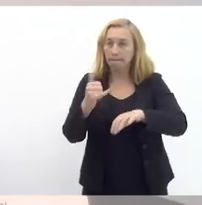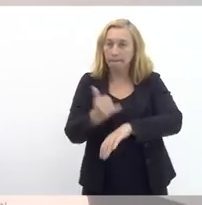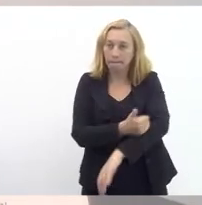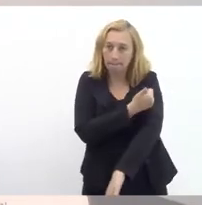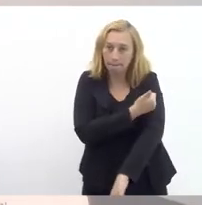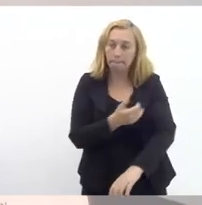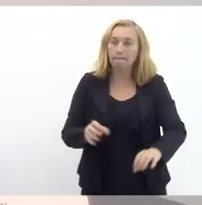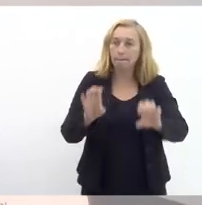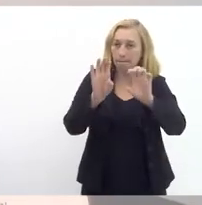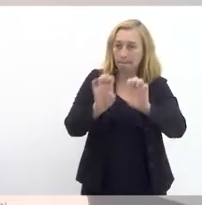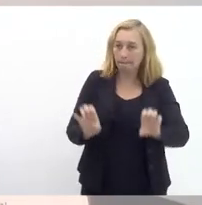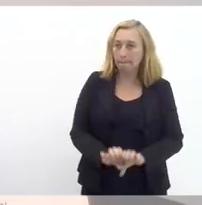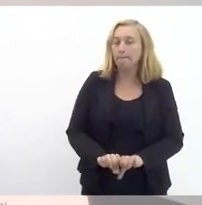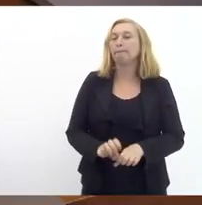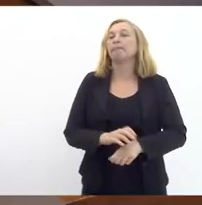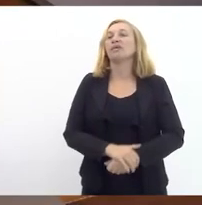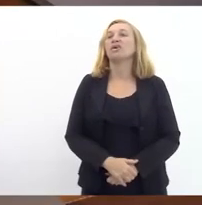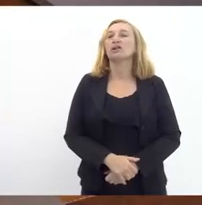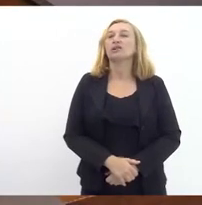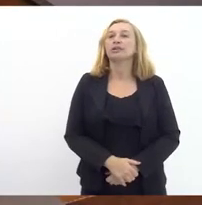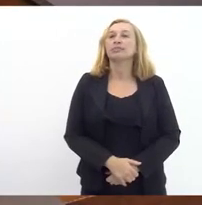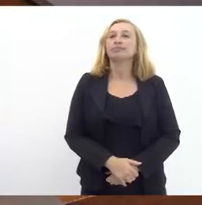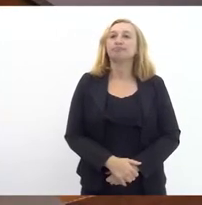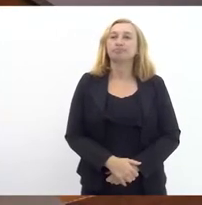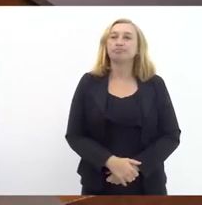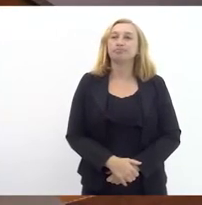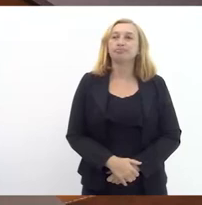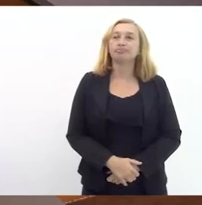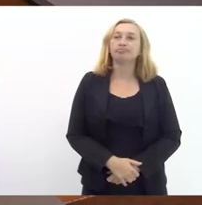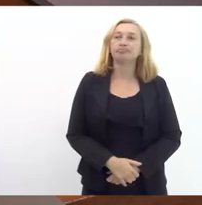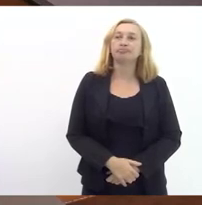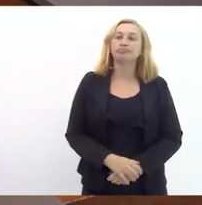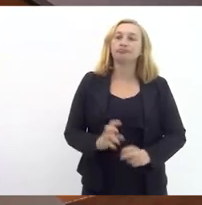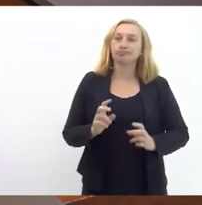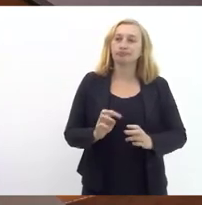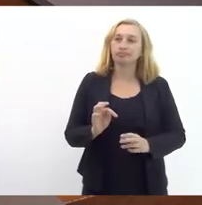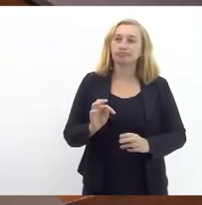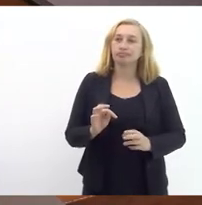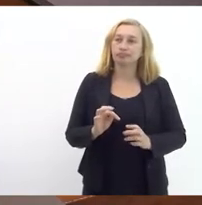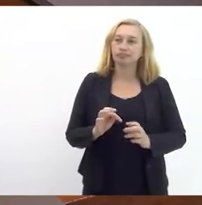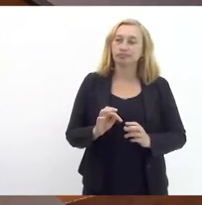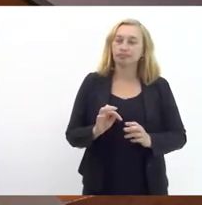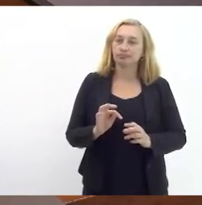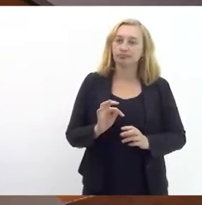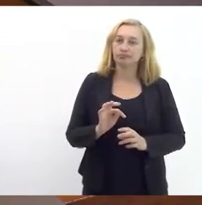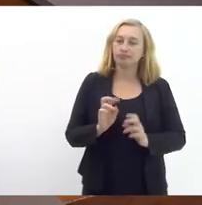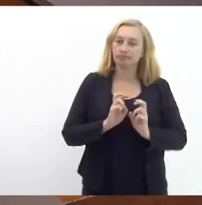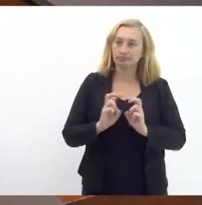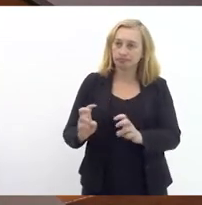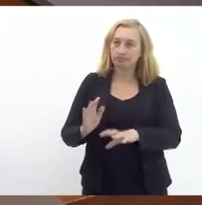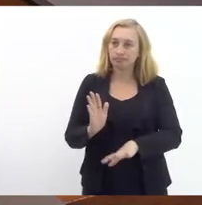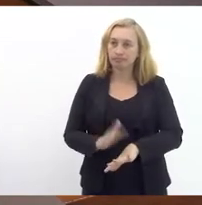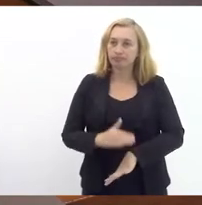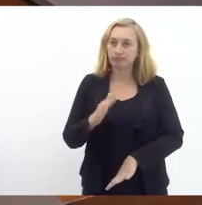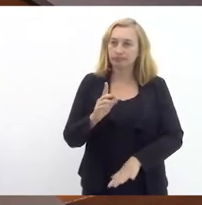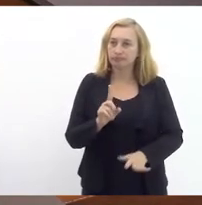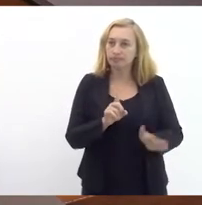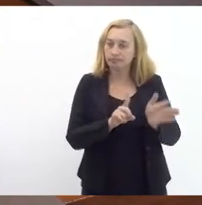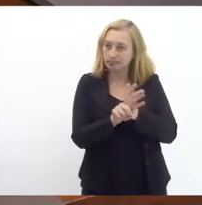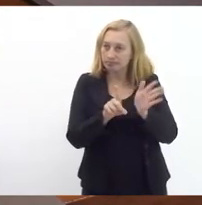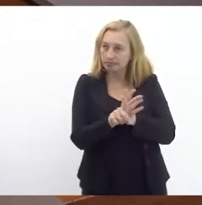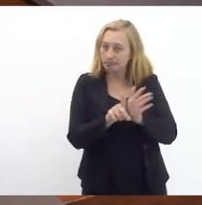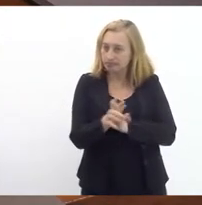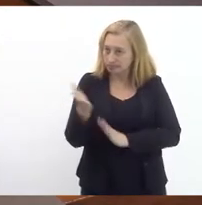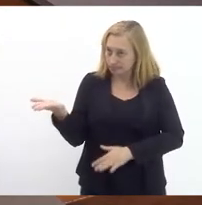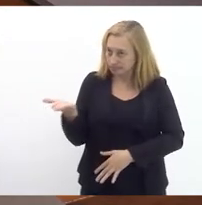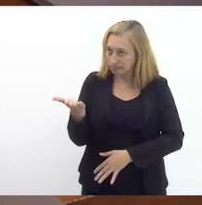a questão da infraestrutura dos trens e tudo mais. Nesse setor. Tá? Formule pergunta nesse setor, por